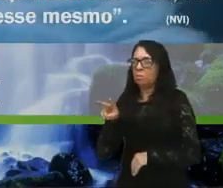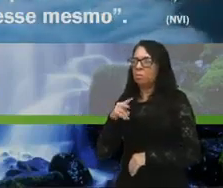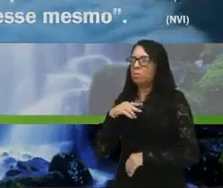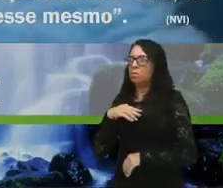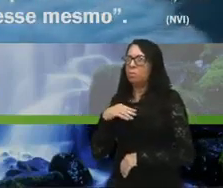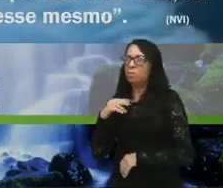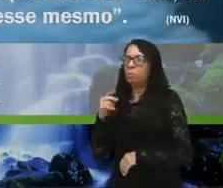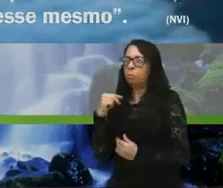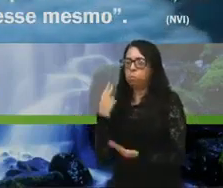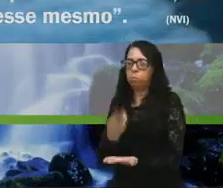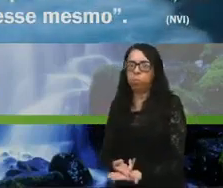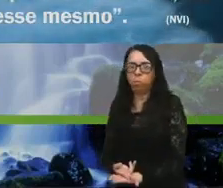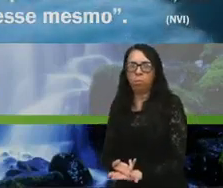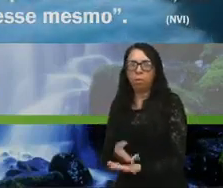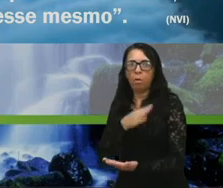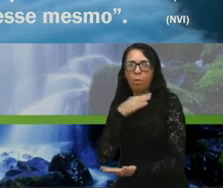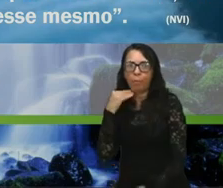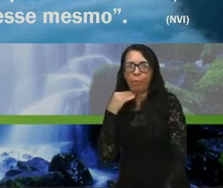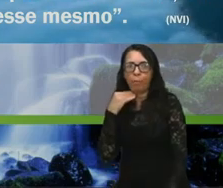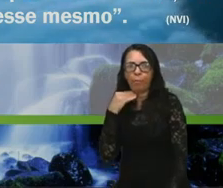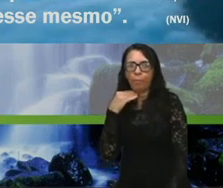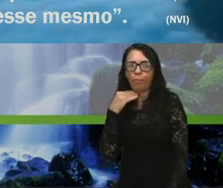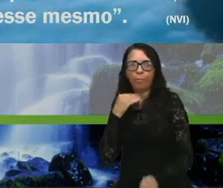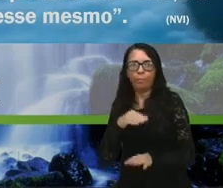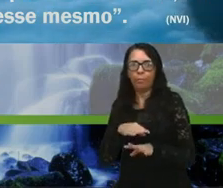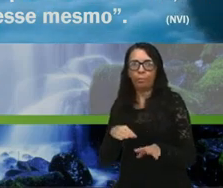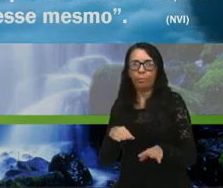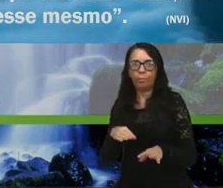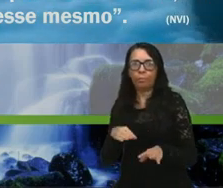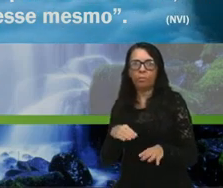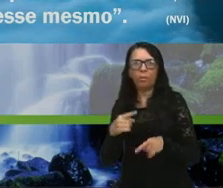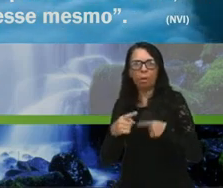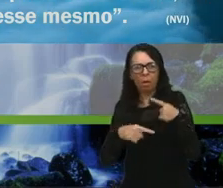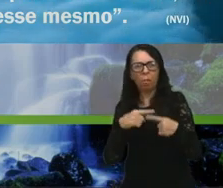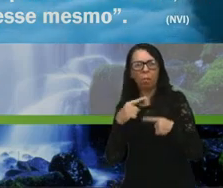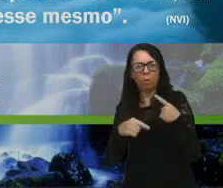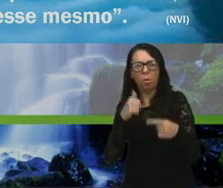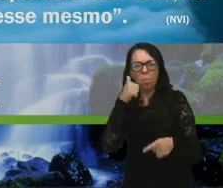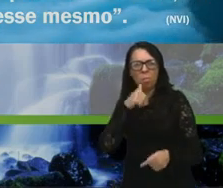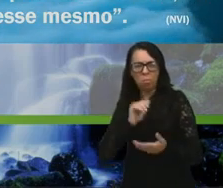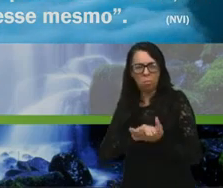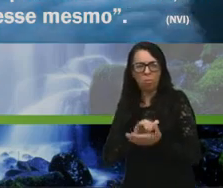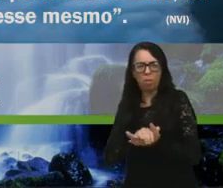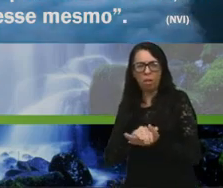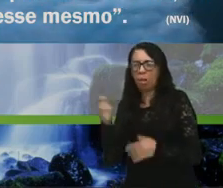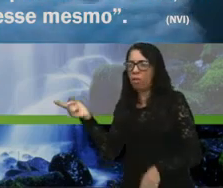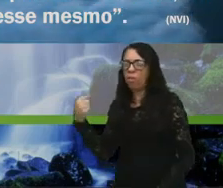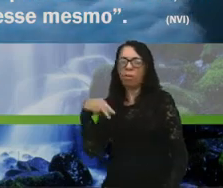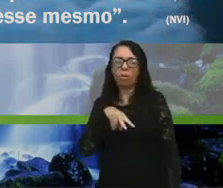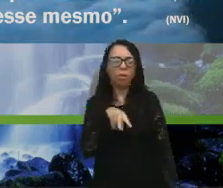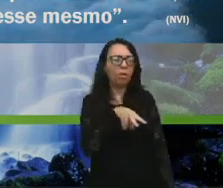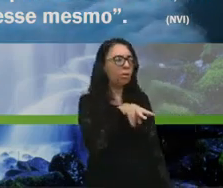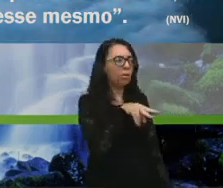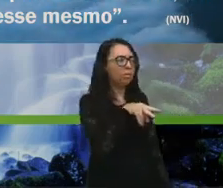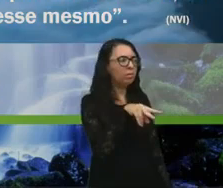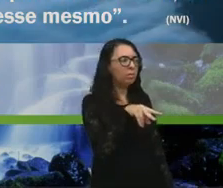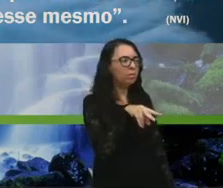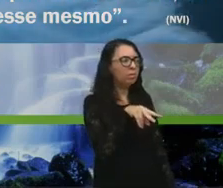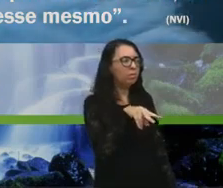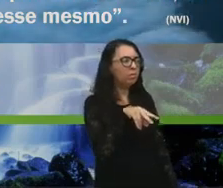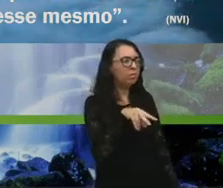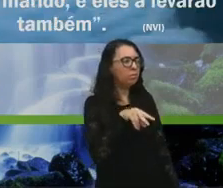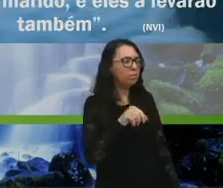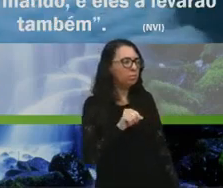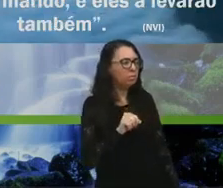perguntou: diga-me, foi esse o preço que vocês conseguiram pela propriedade? Respondeu ela: sim, foi esse